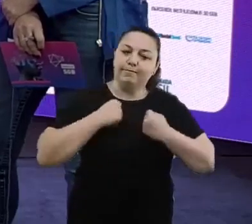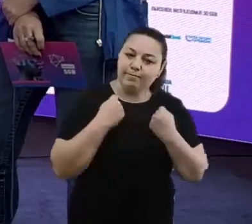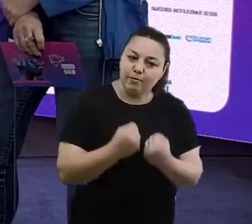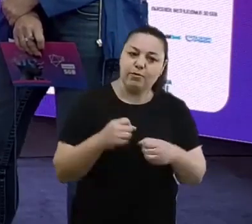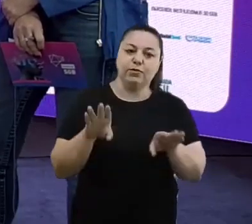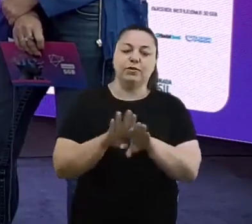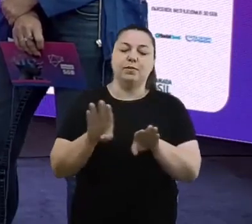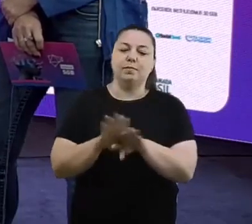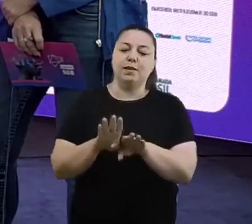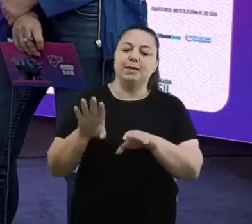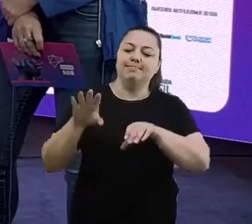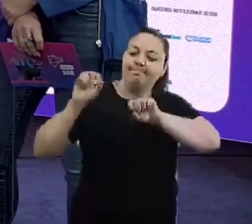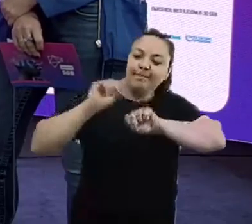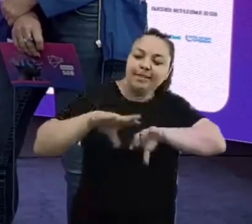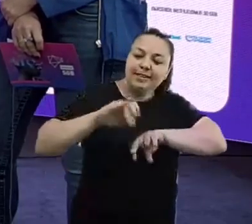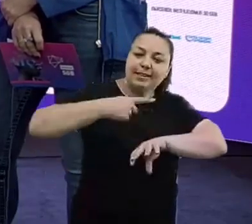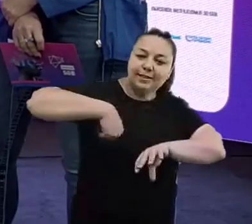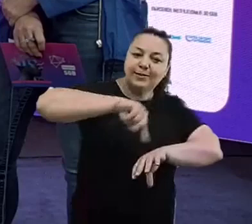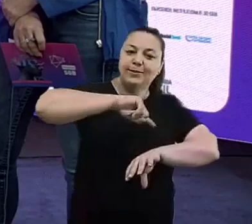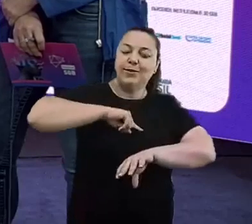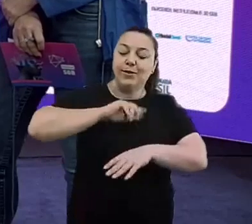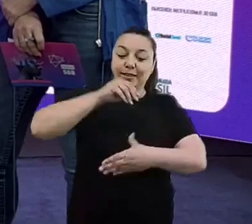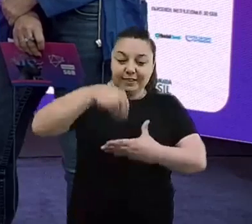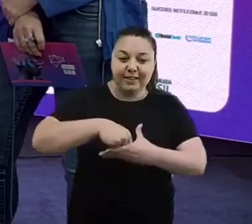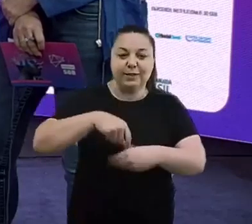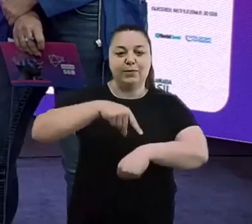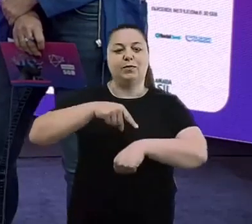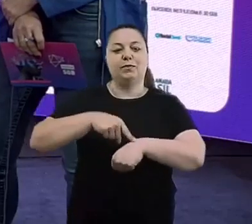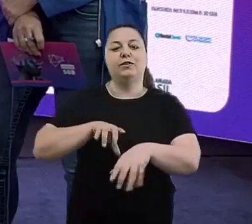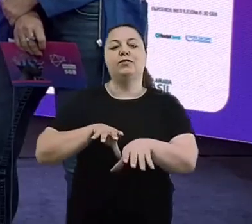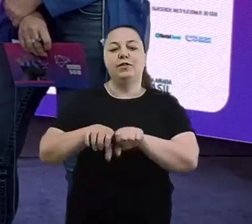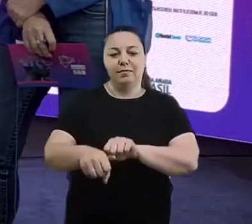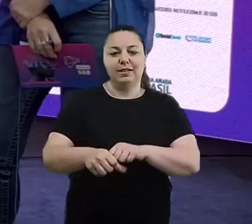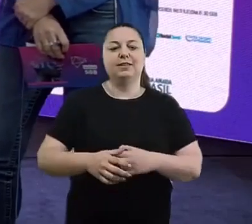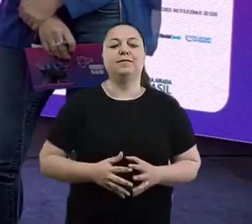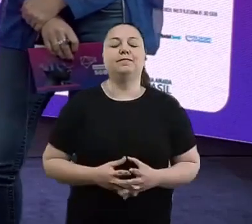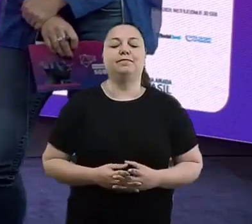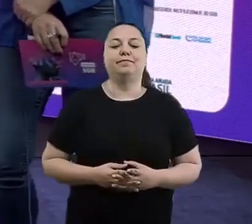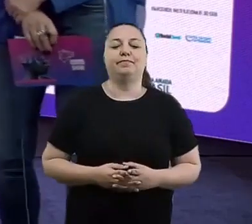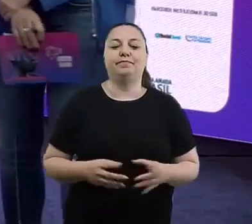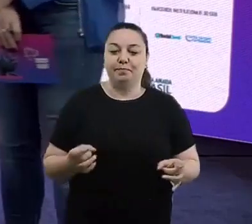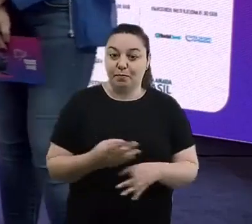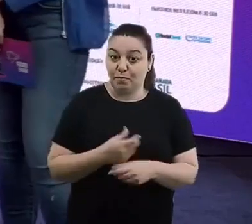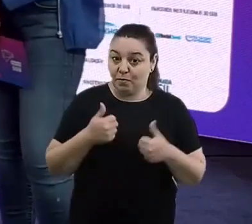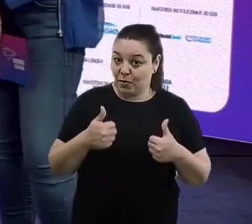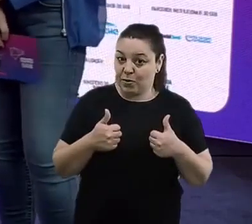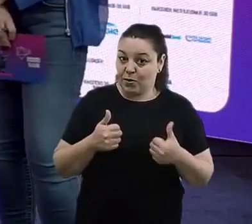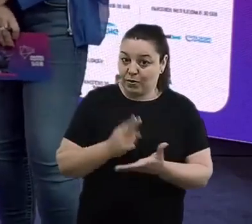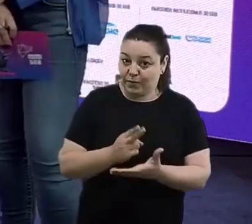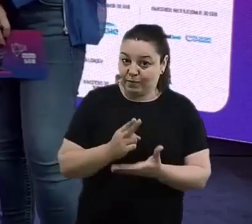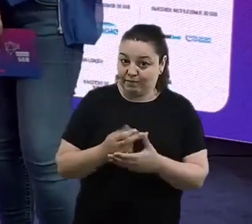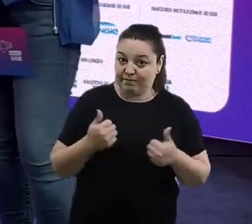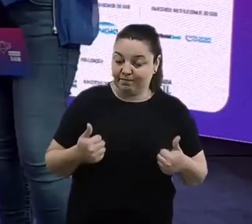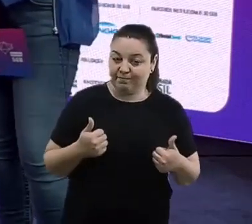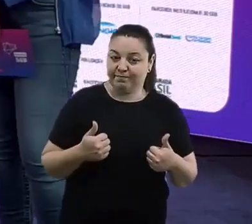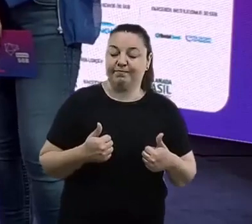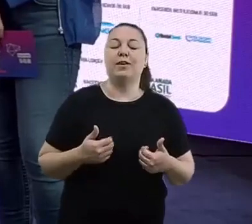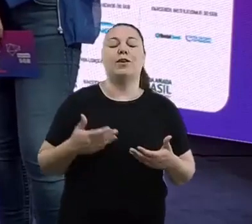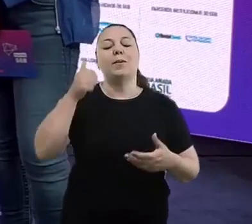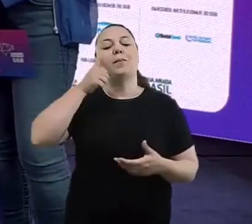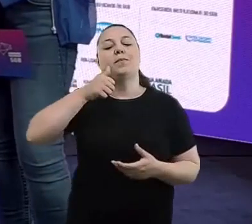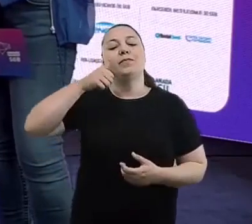gente durante toda essa formação também. É isso aí, agora estamos prontos. Então, certo, Maria Laura,